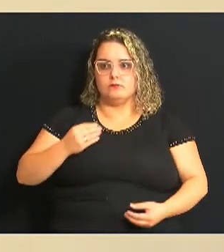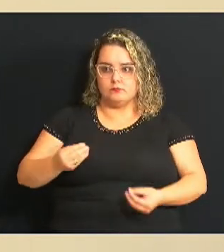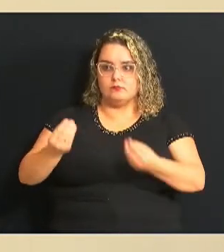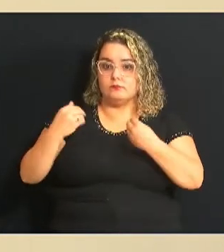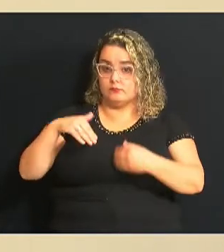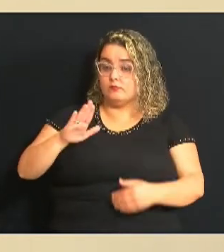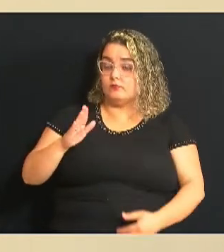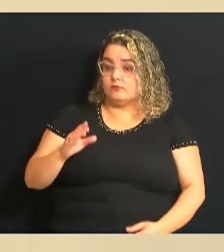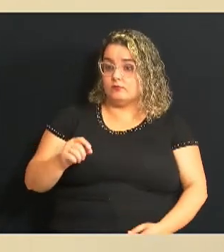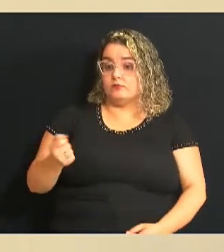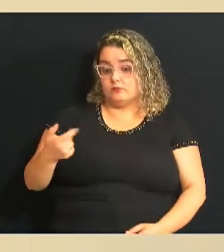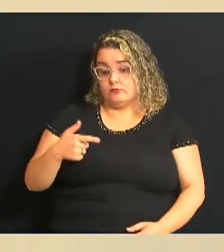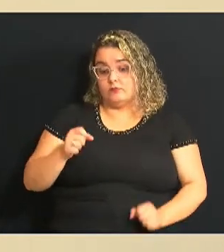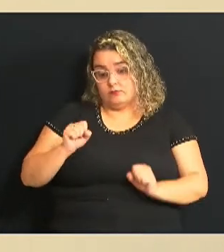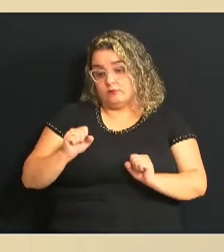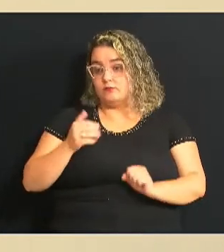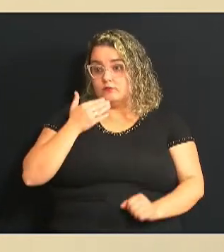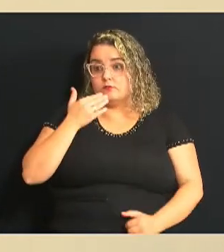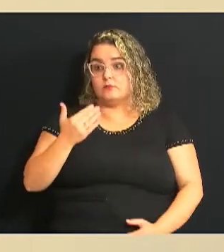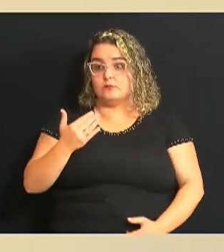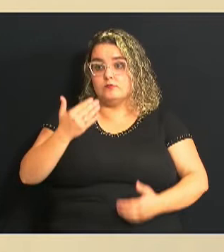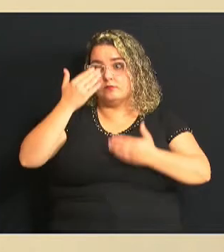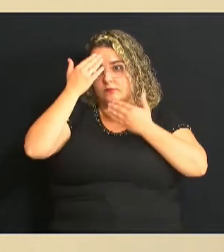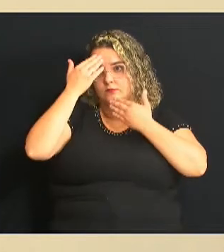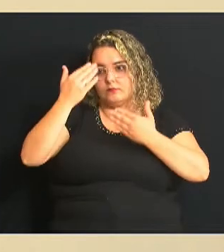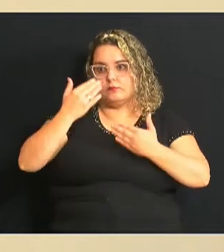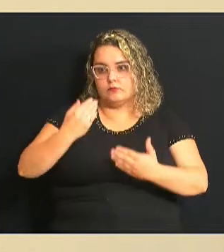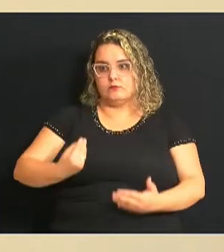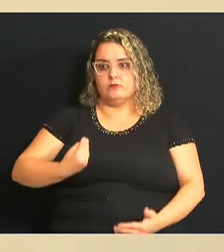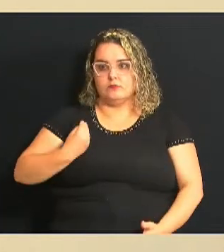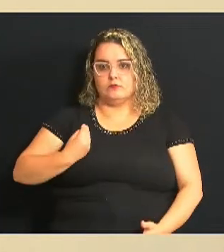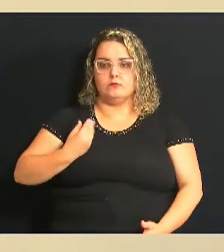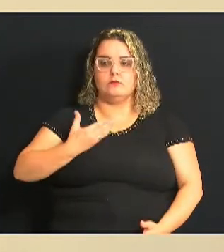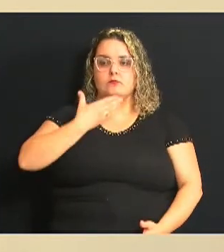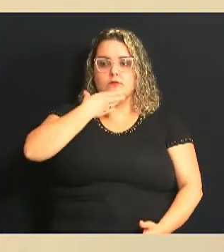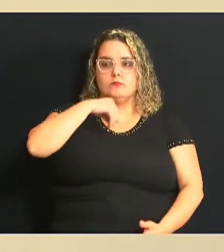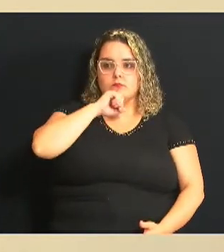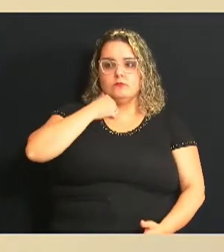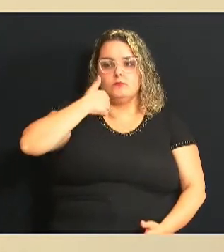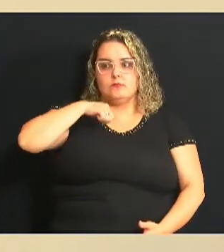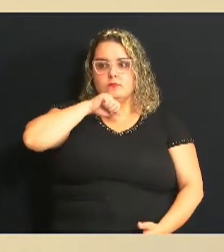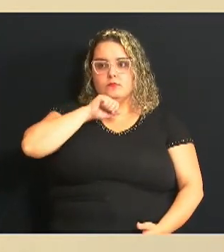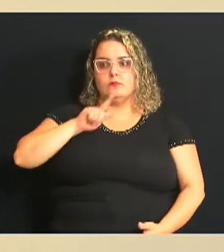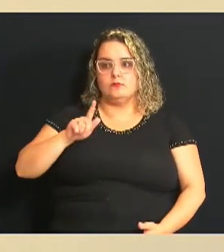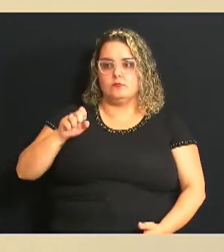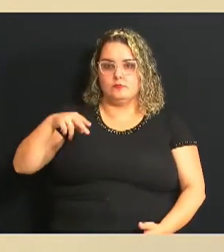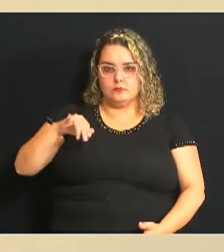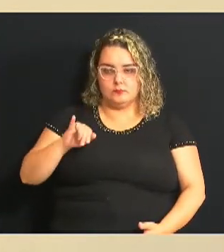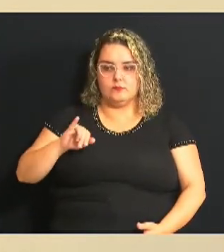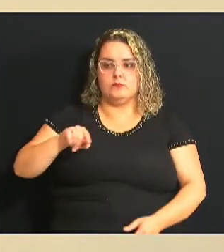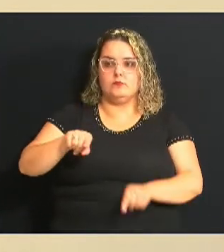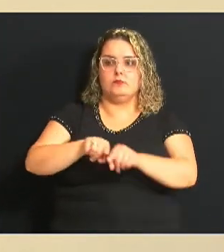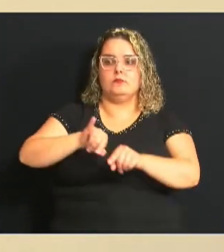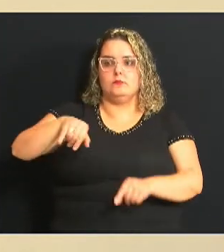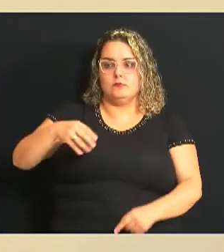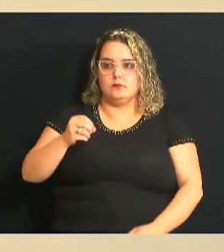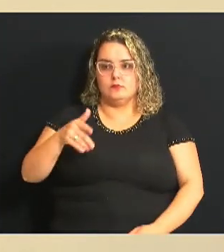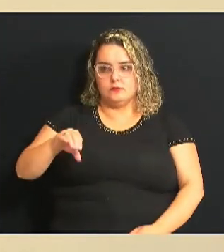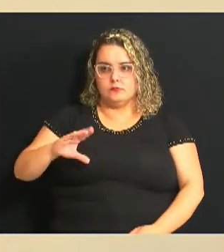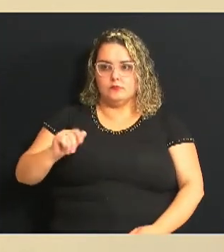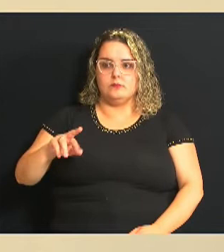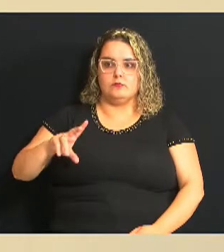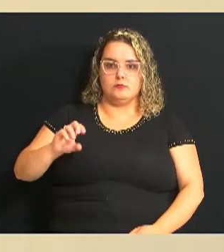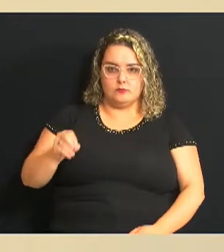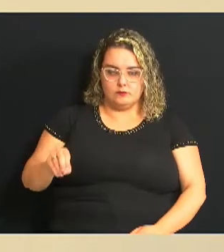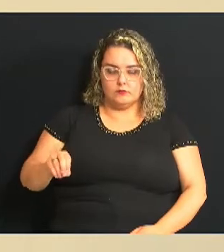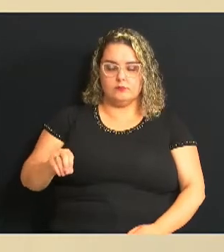poderia pedir. Agradeço pela vida de meus pais, José Carlos e Geni, que não puderam estar aqui, de meu irmão Júnior, por todo o apoio que me